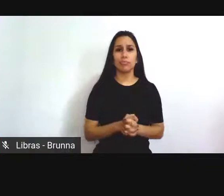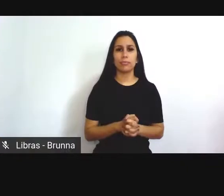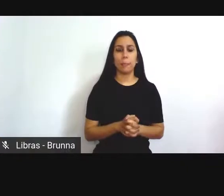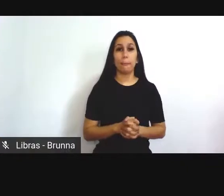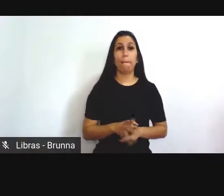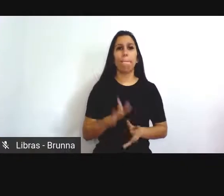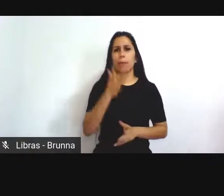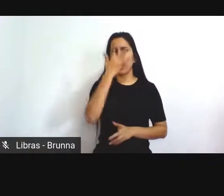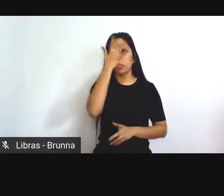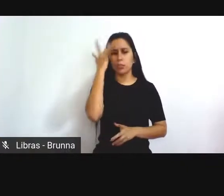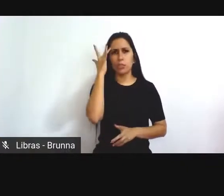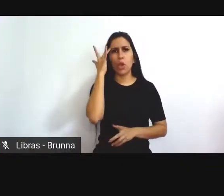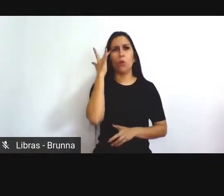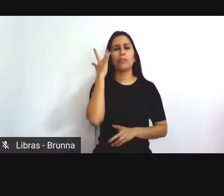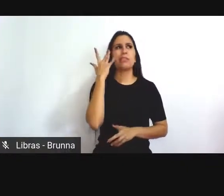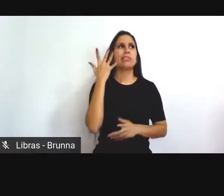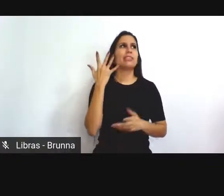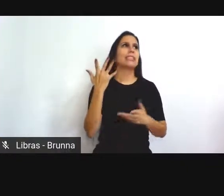acadêmico